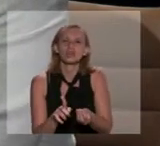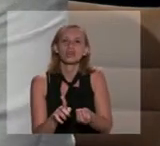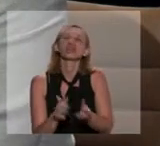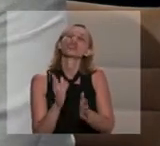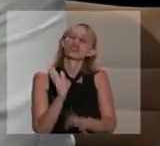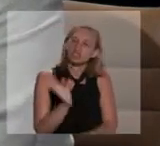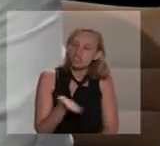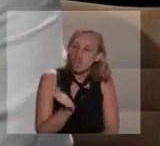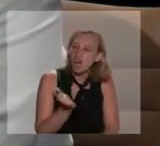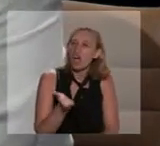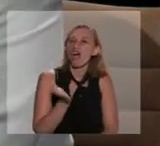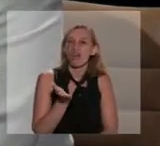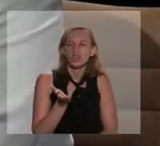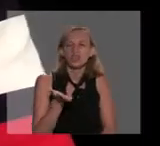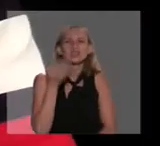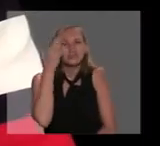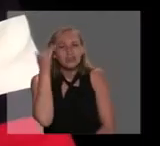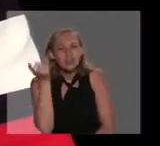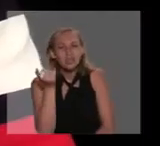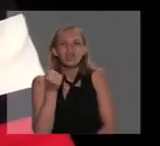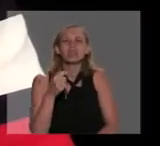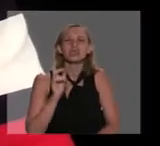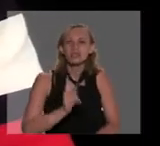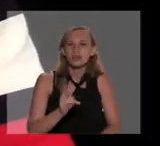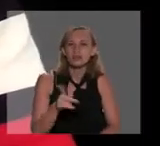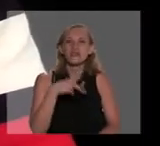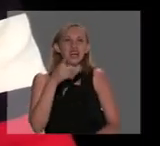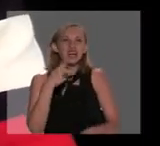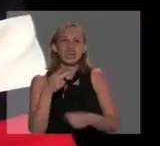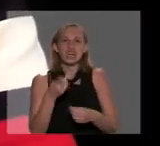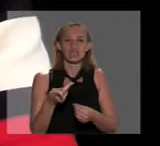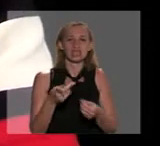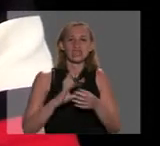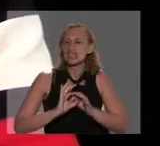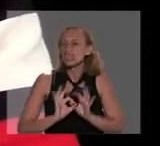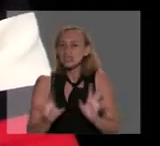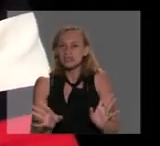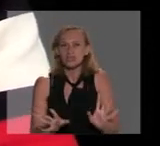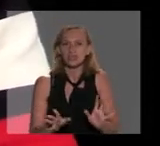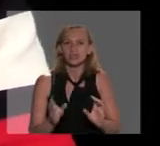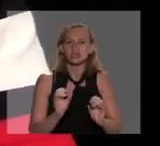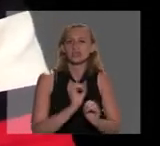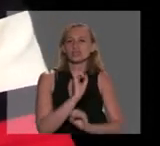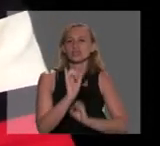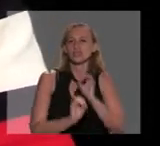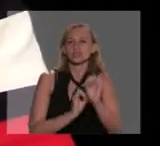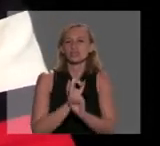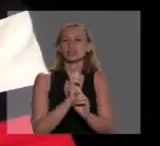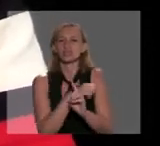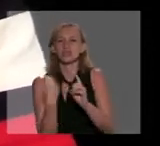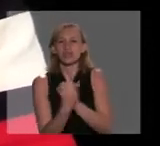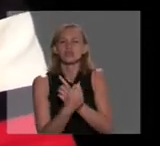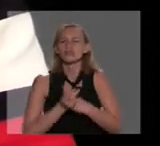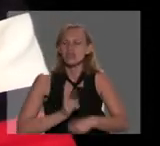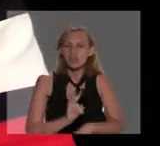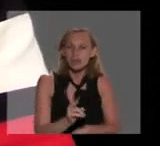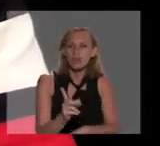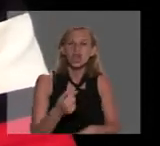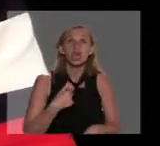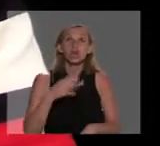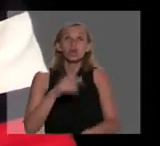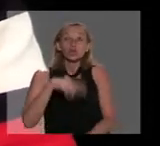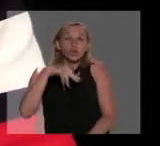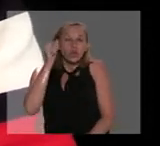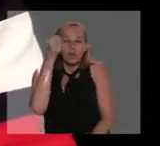que você lidava com isso nessa época? Eu já tinha consciência racial. Eu sempre falei abertamente sobre as questões raciais, mas eu